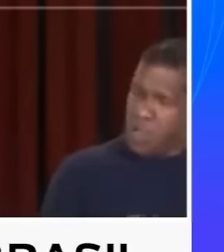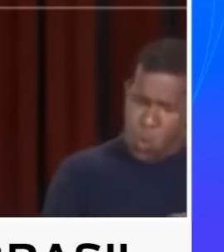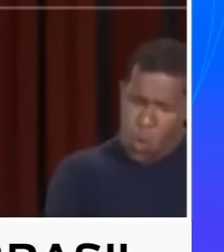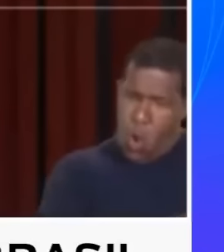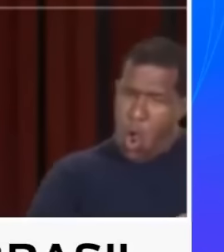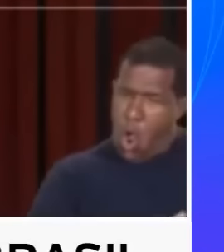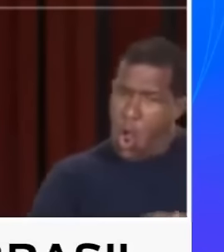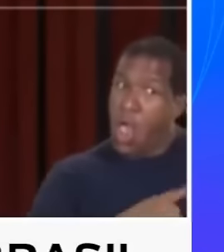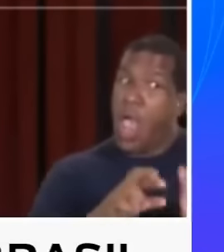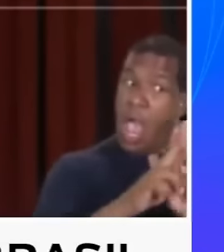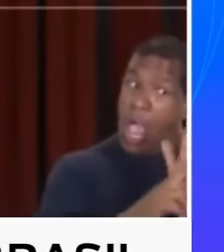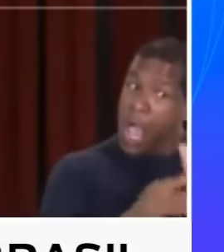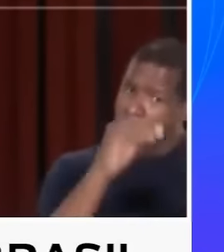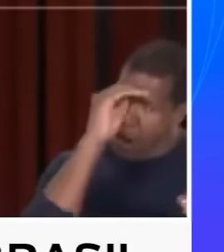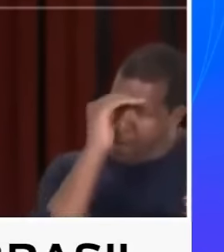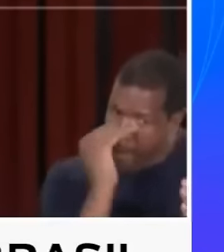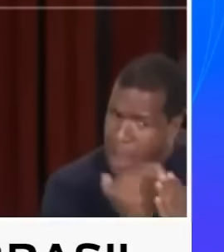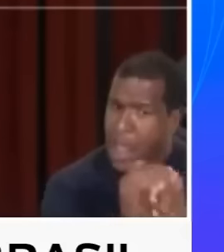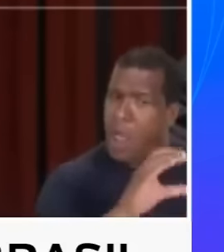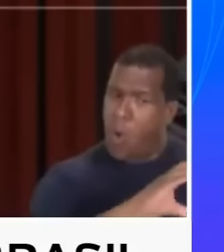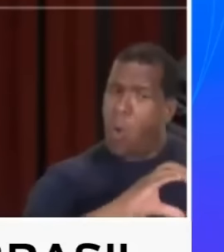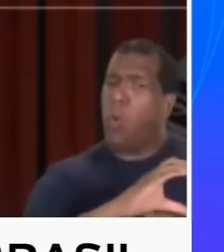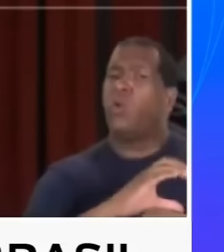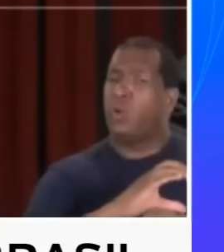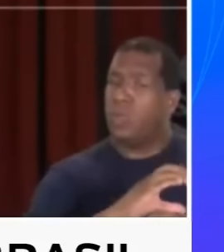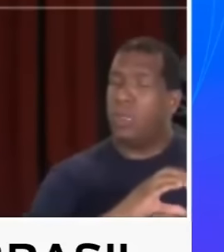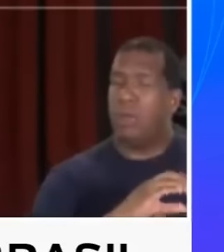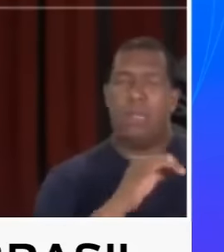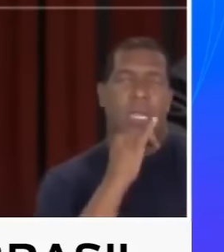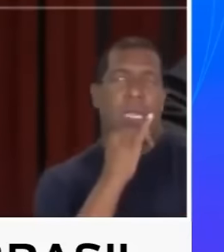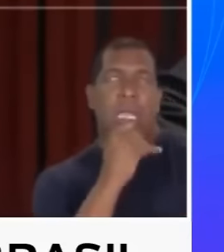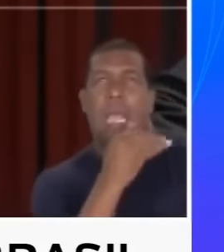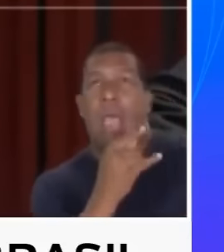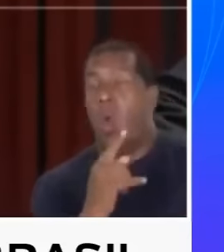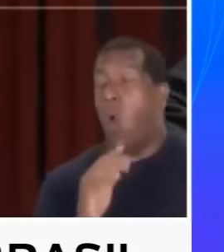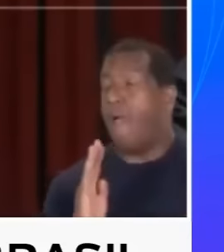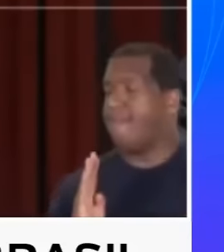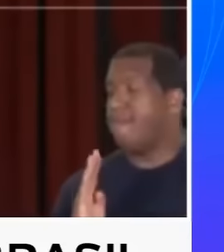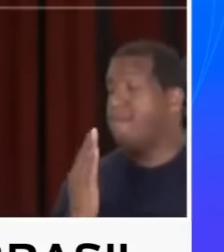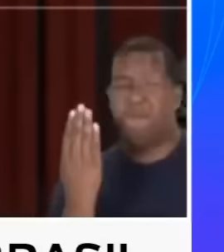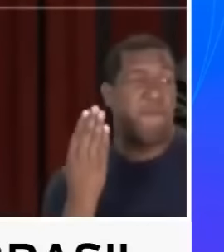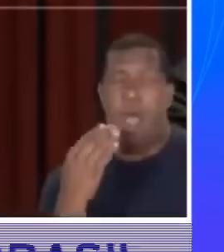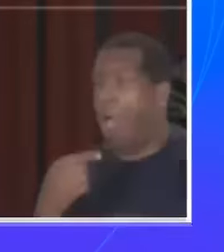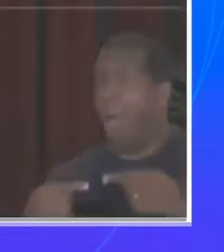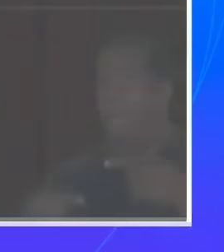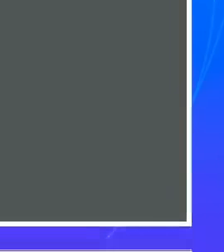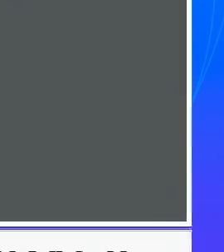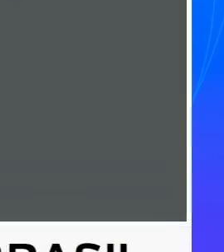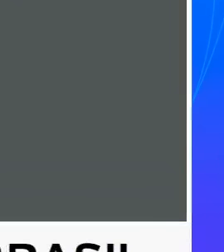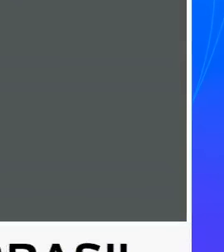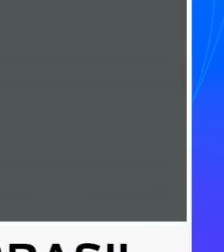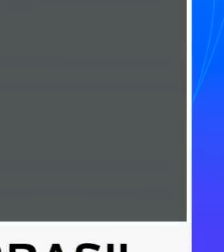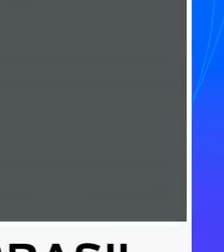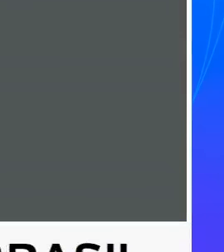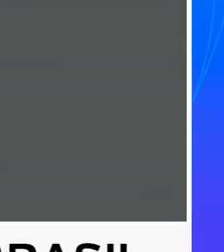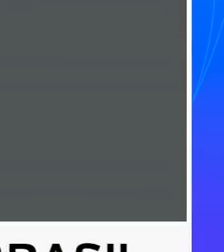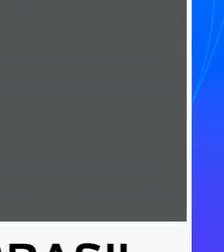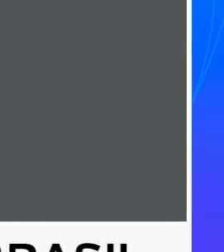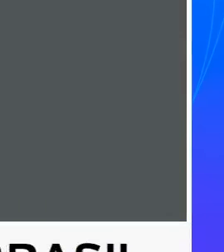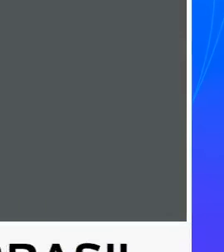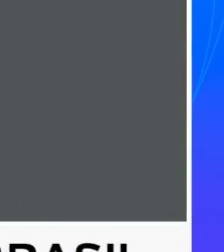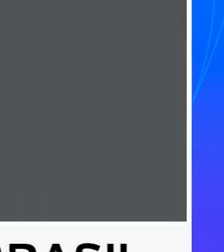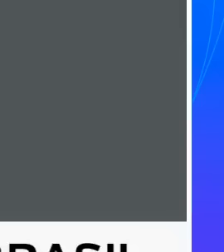usuários as pessoas que usam a plataforma para se comunicar paraas empresas que fazem negócio pela plataforma e